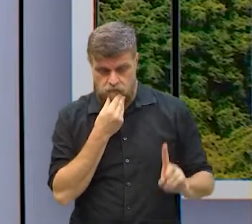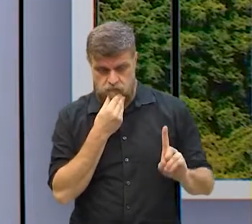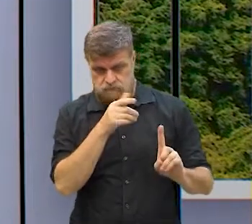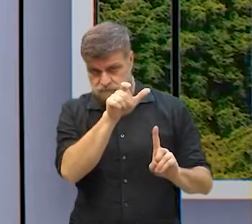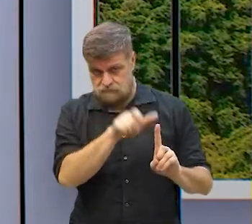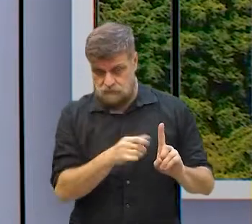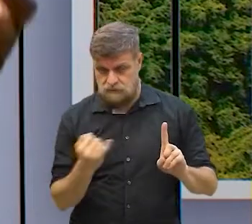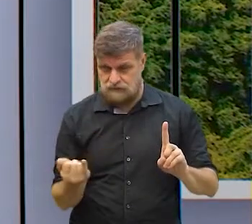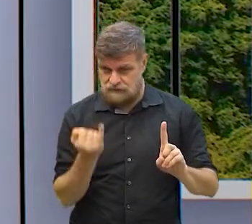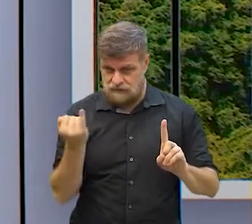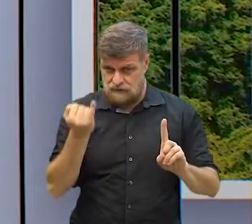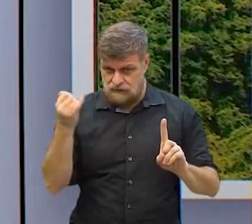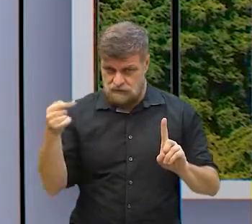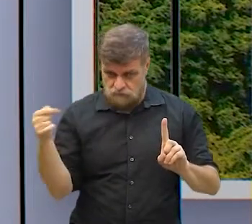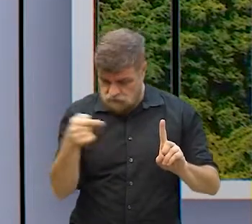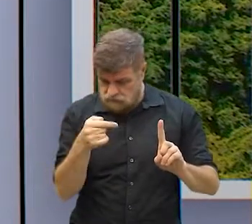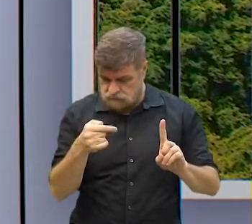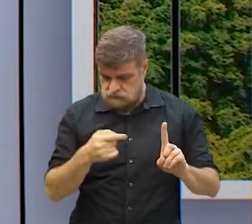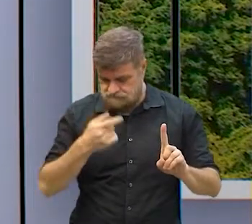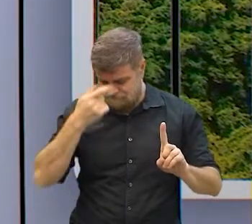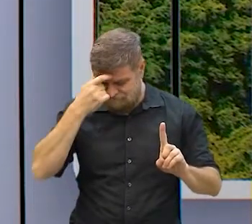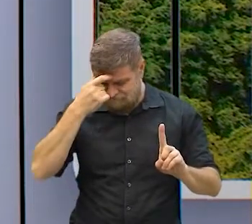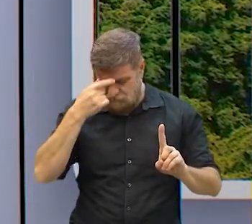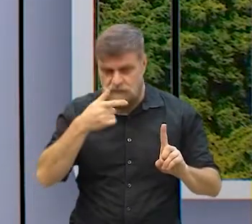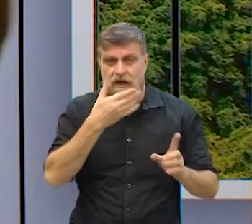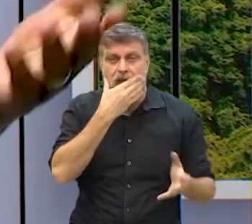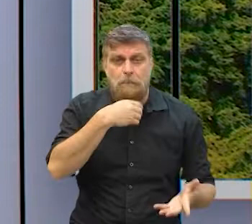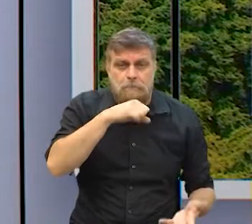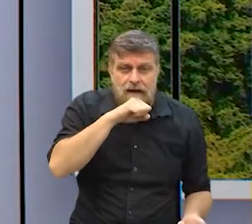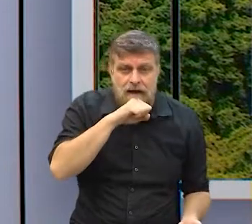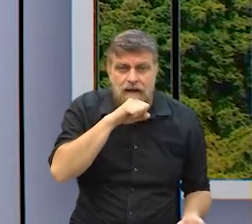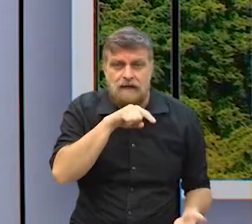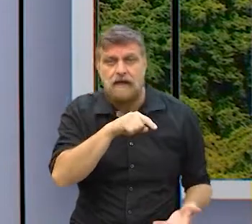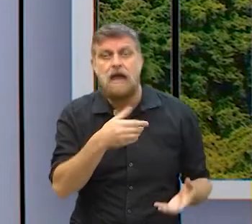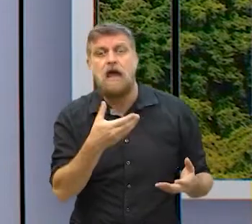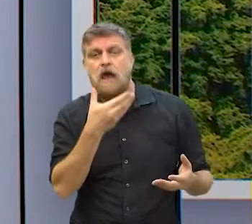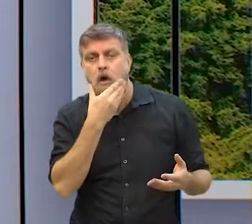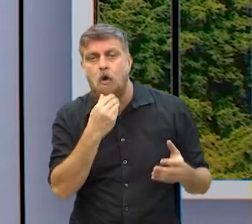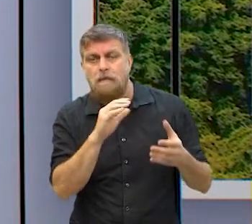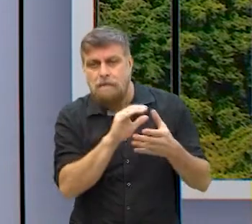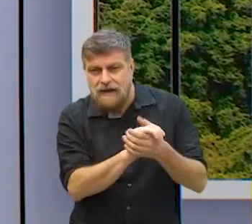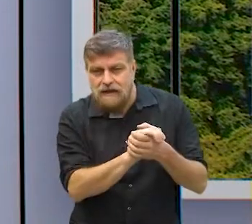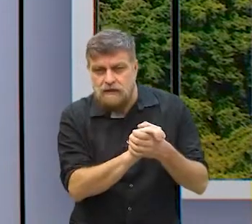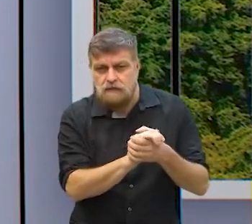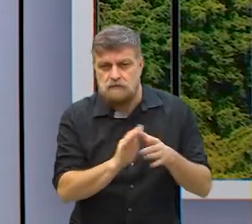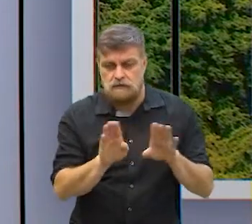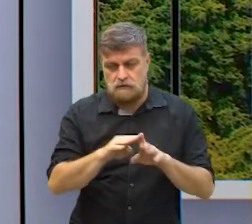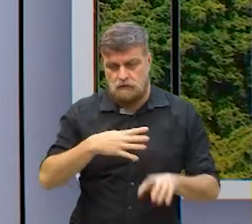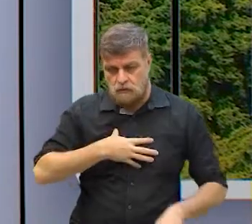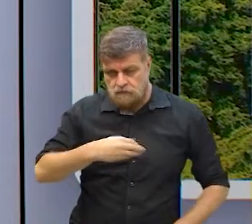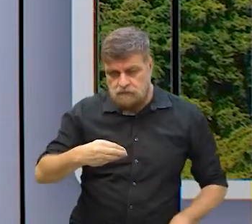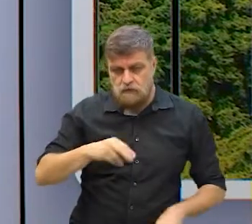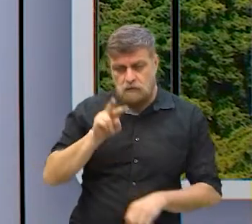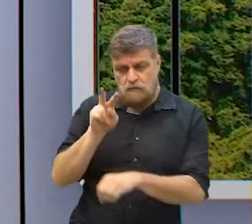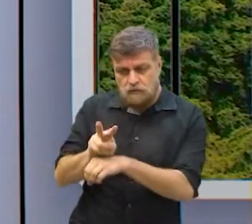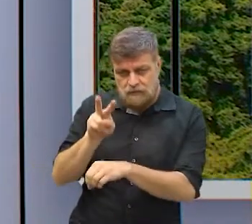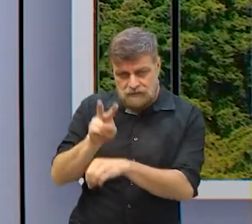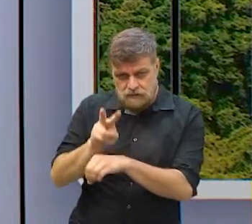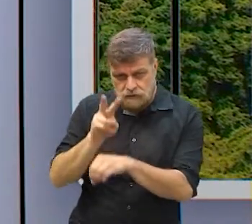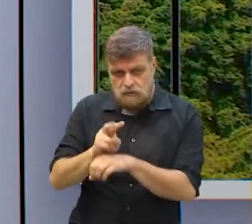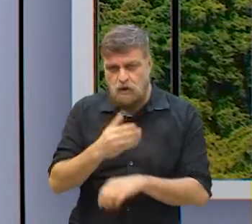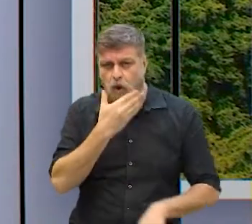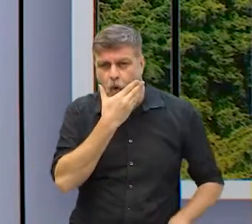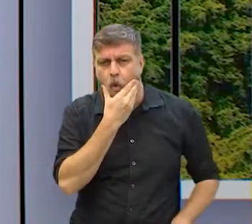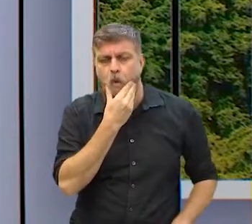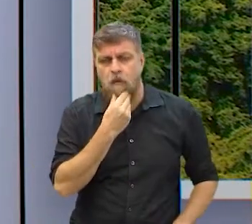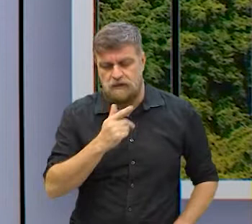é algo importante nesse processo, como pai, como marido, como filho, como protetor, né? Ele deve